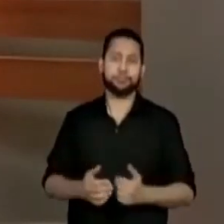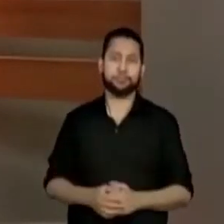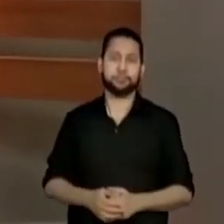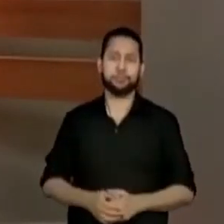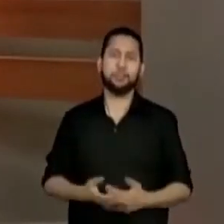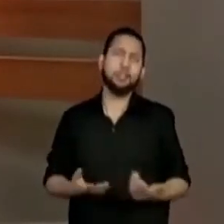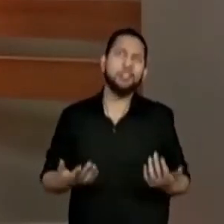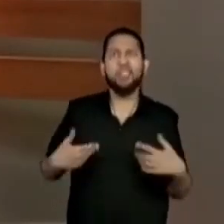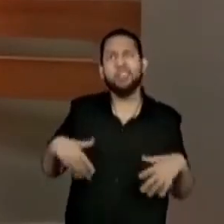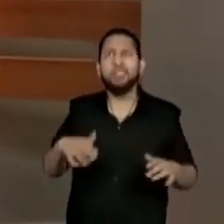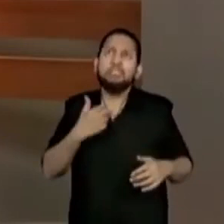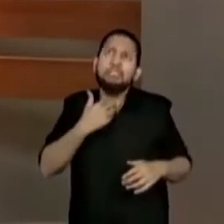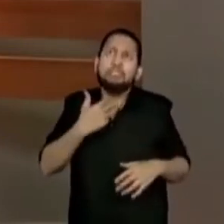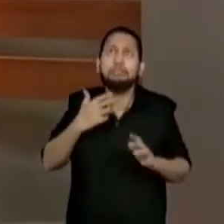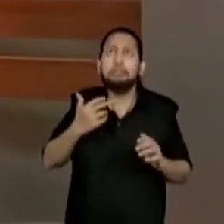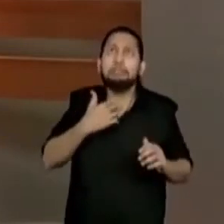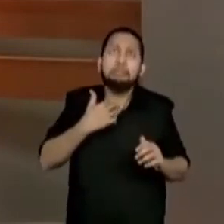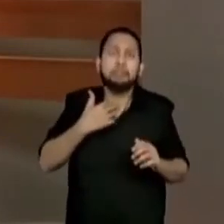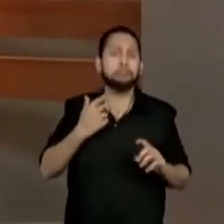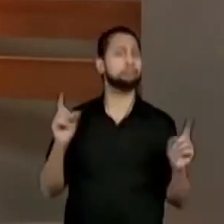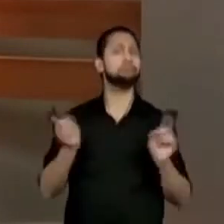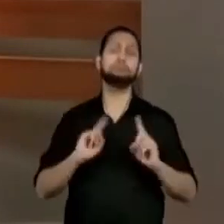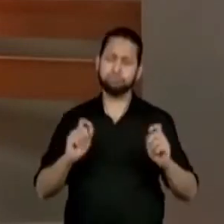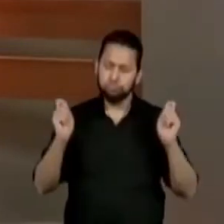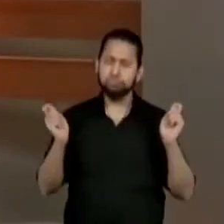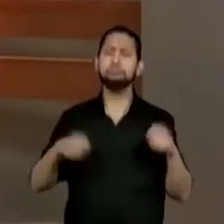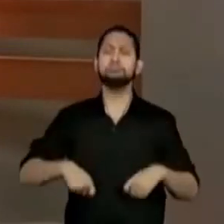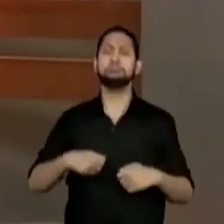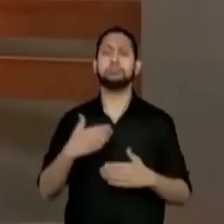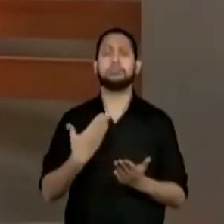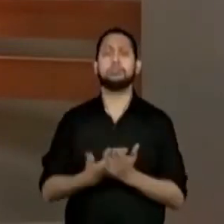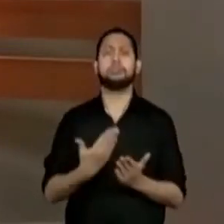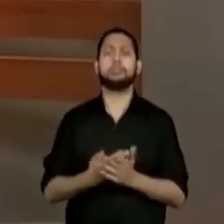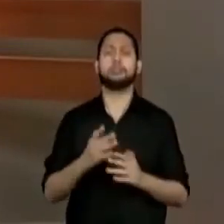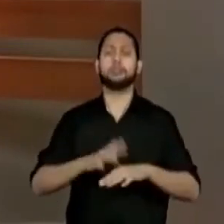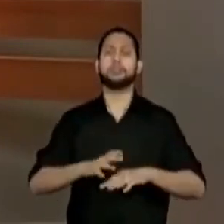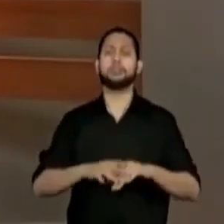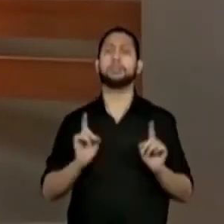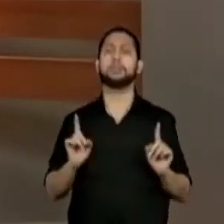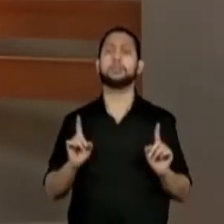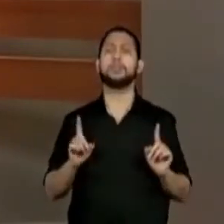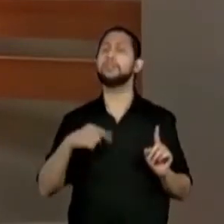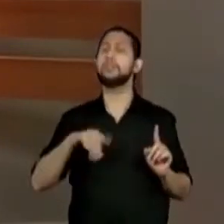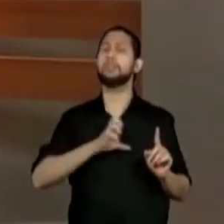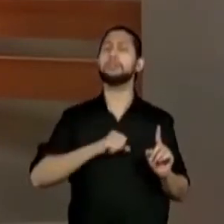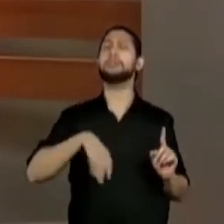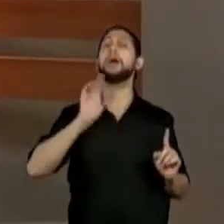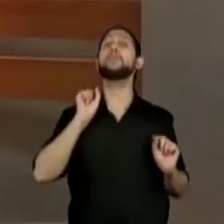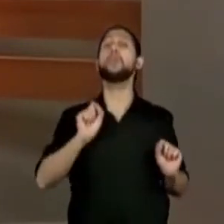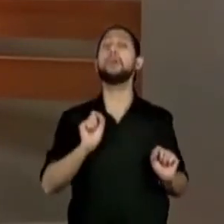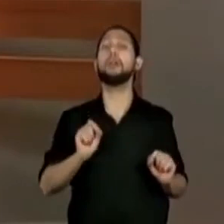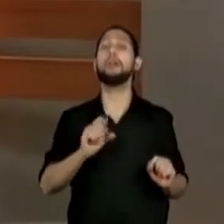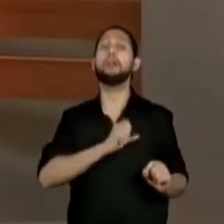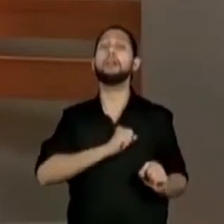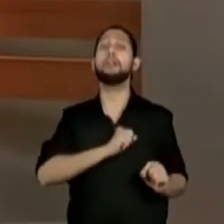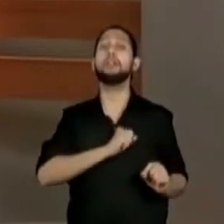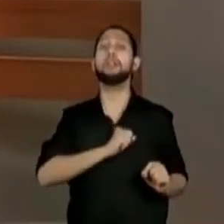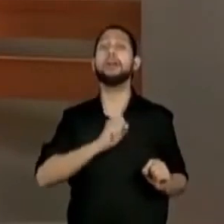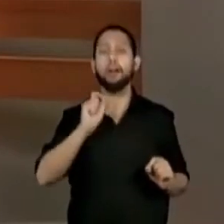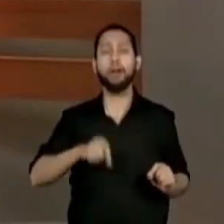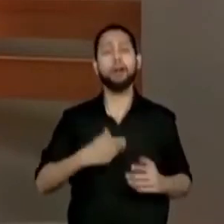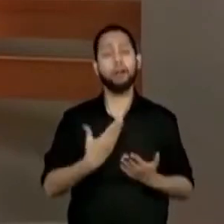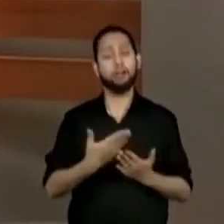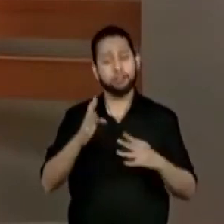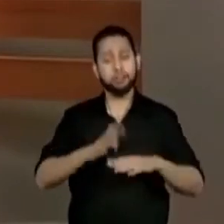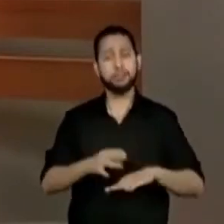desculpa para não participar da nossa aula de matemática que eu sei que é a preferida de vocês falem para mim que